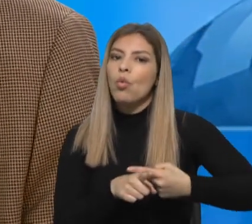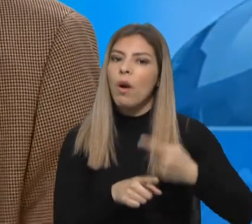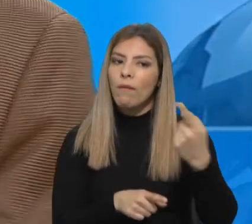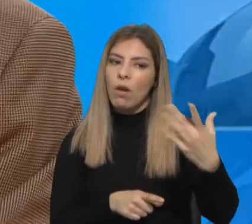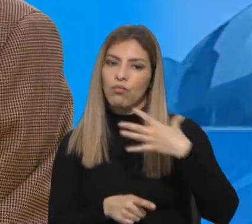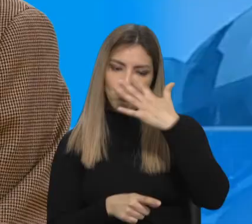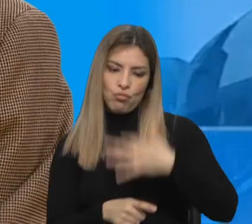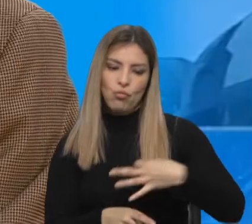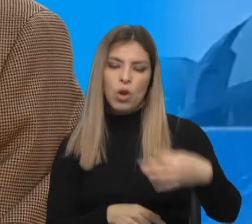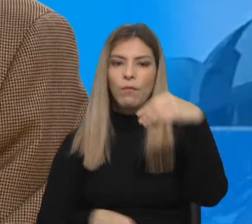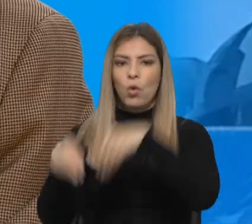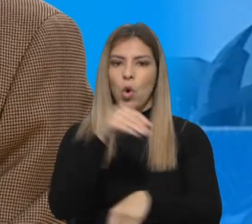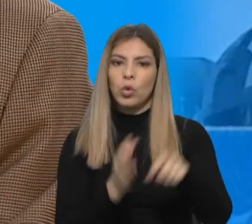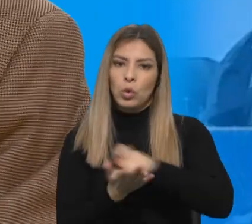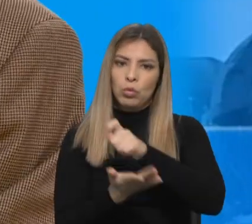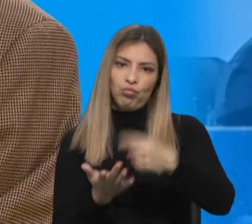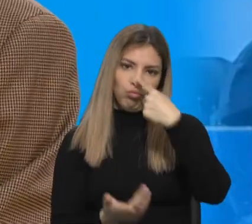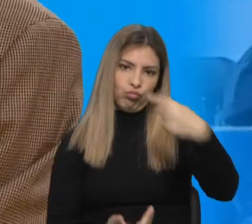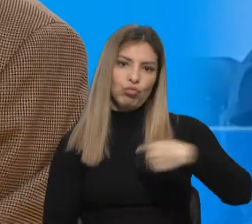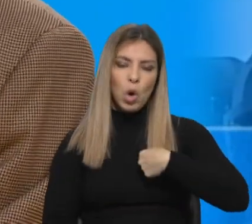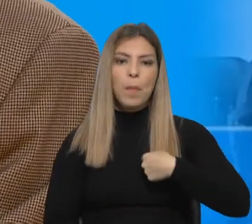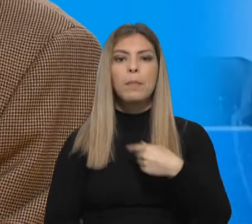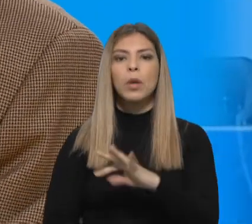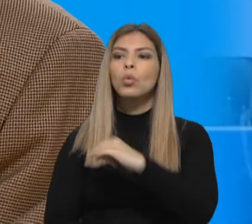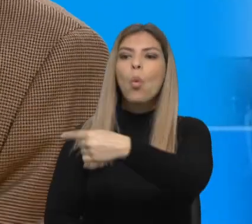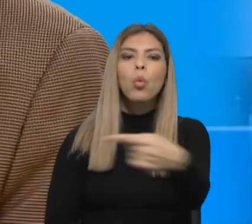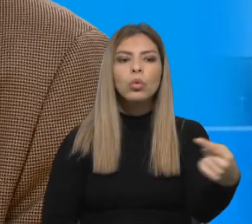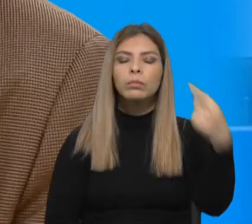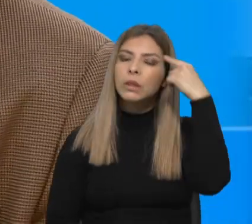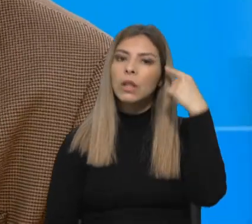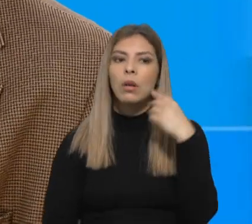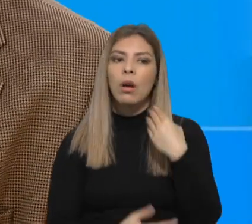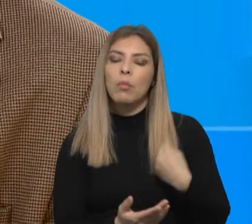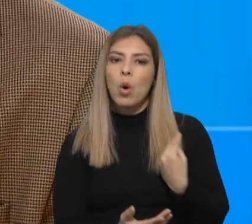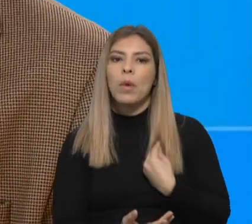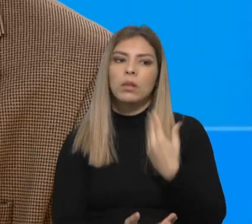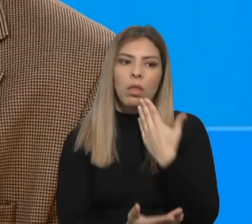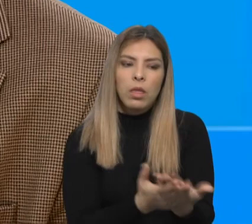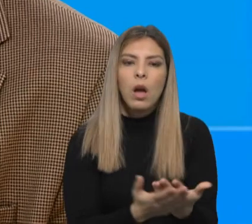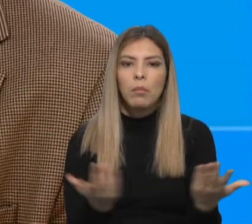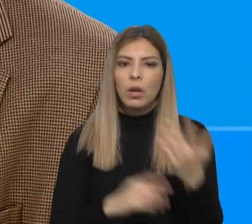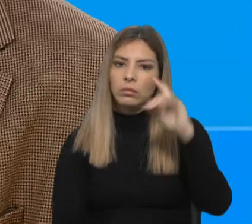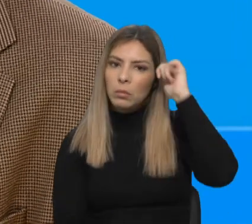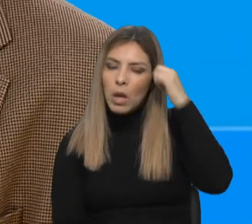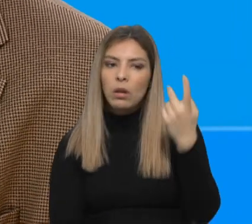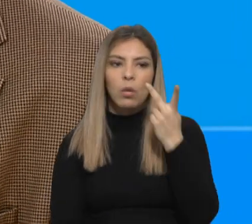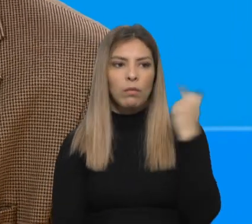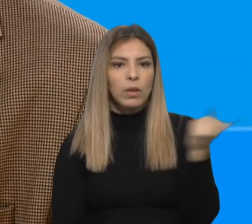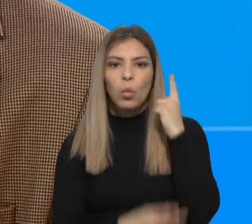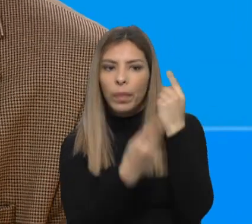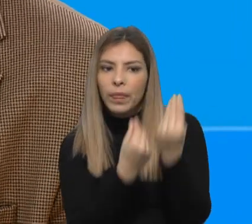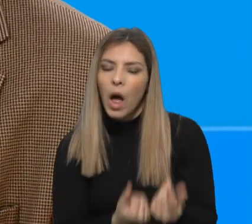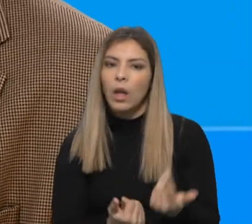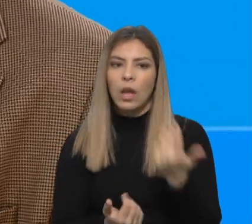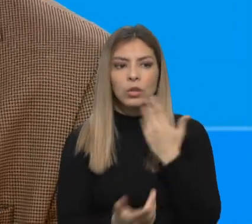aquilo que têm em comum uns com os outros e que, se calhar, preocupa muitas vezes os portugueses na sua qualidade de vida, em primeira instância, em segundo lugar,